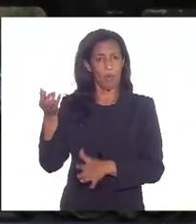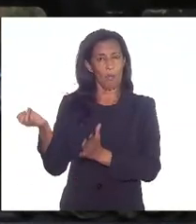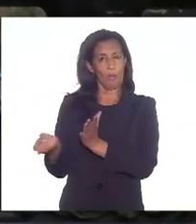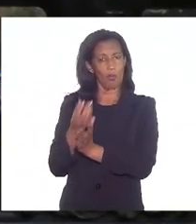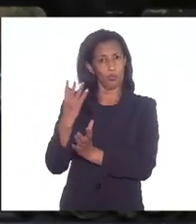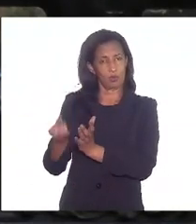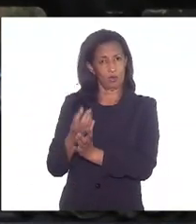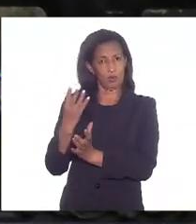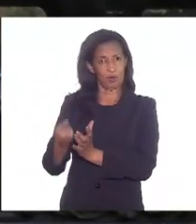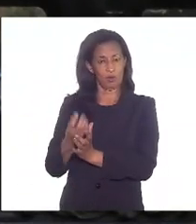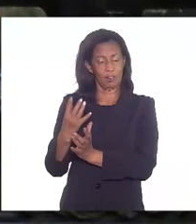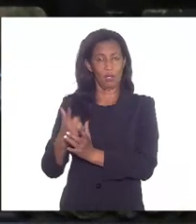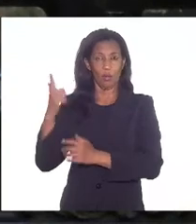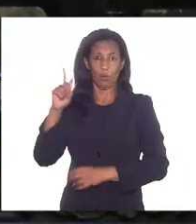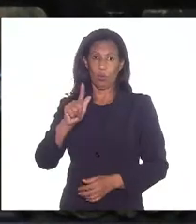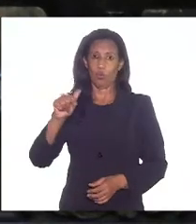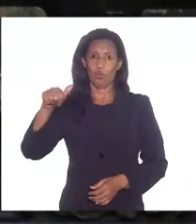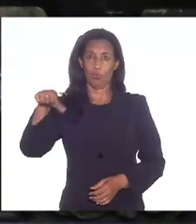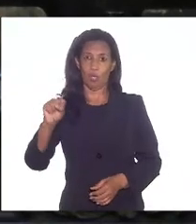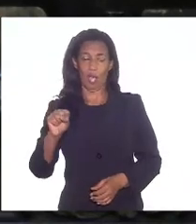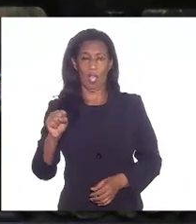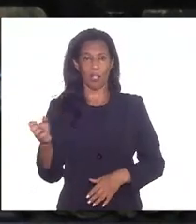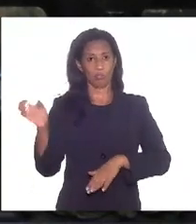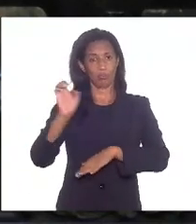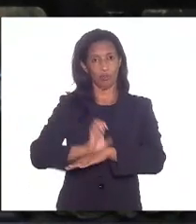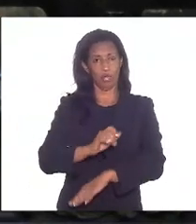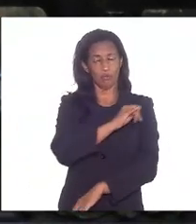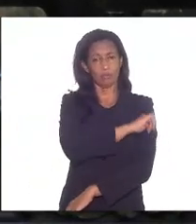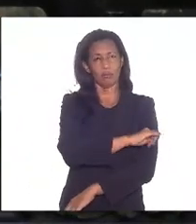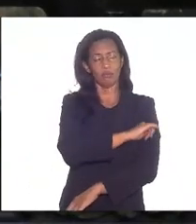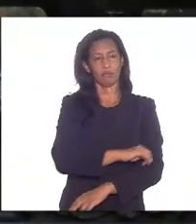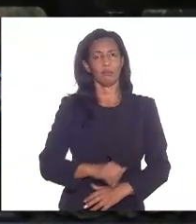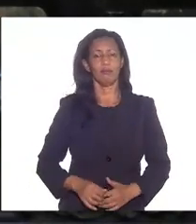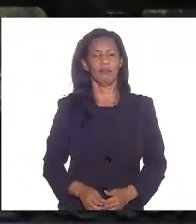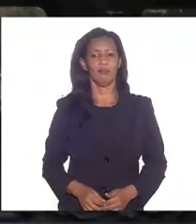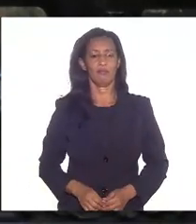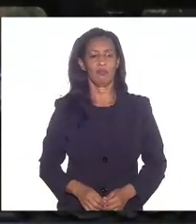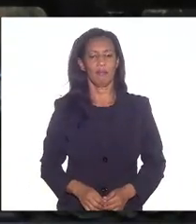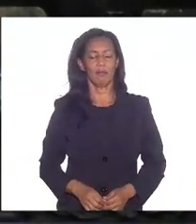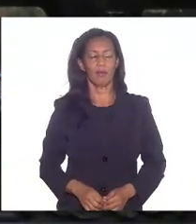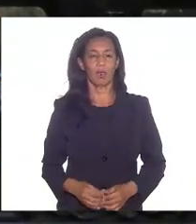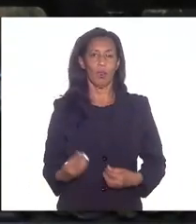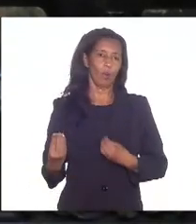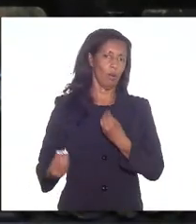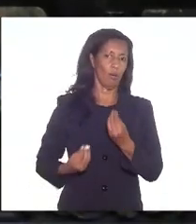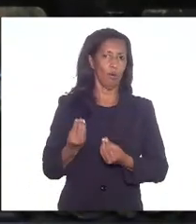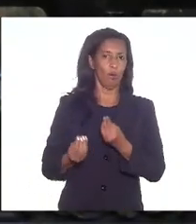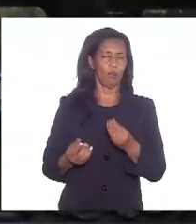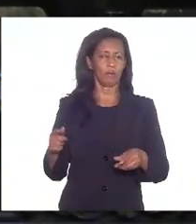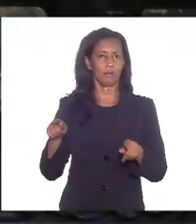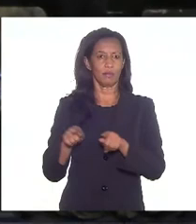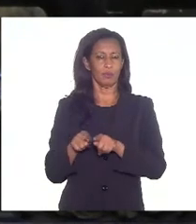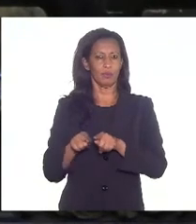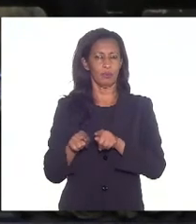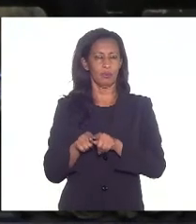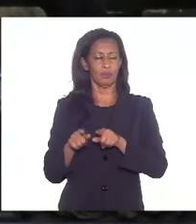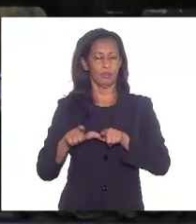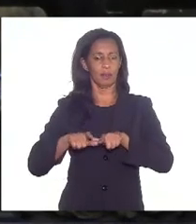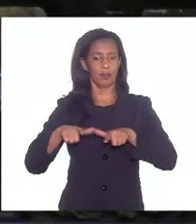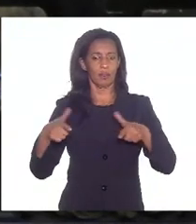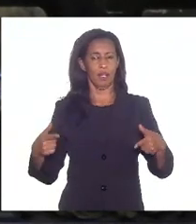produção do gás no nosso estado do Rio de Janeiro, como também